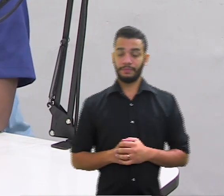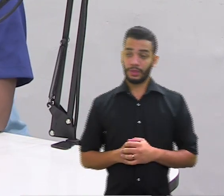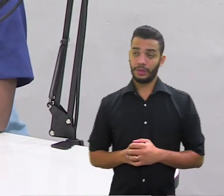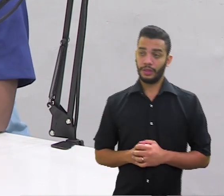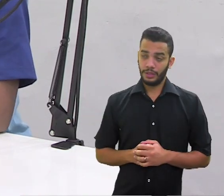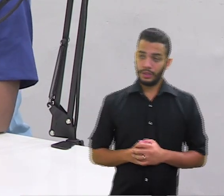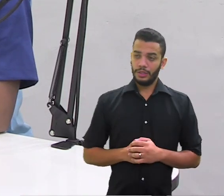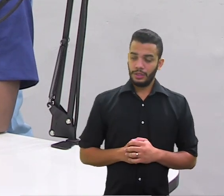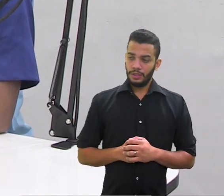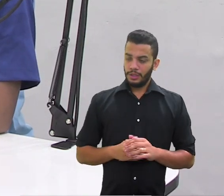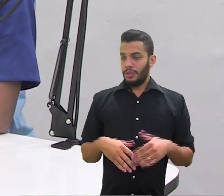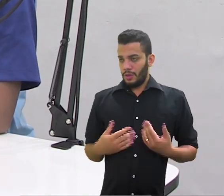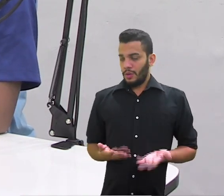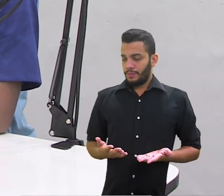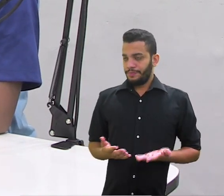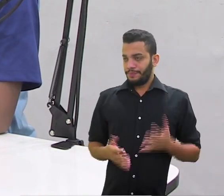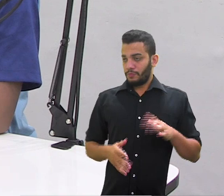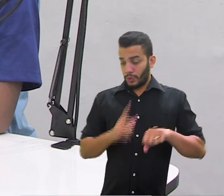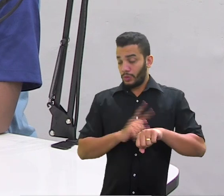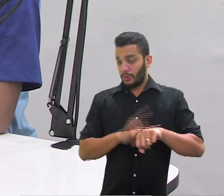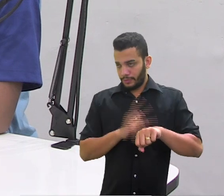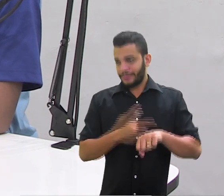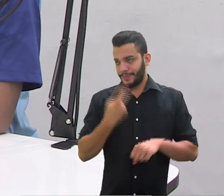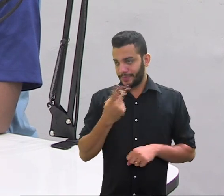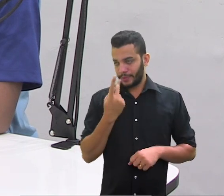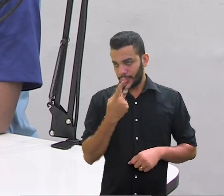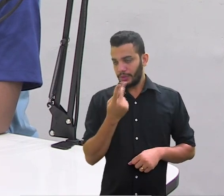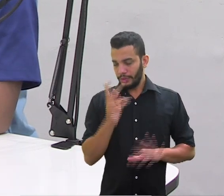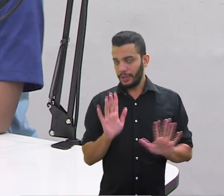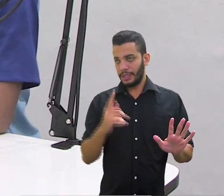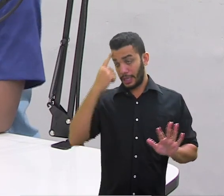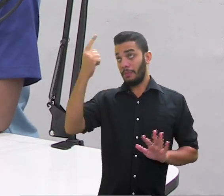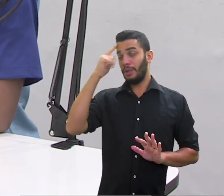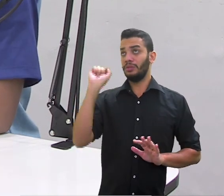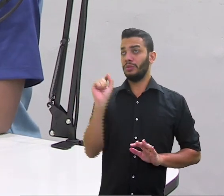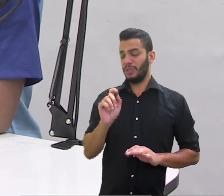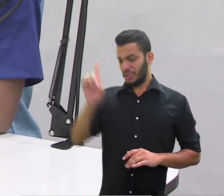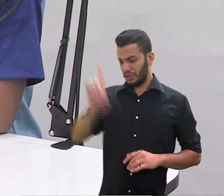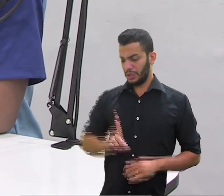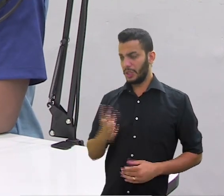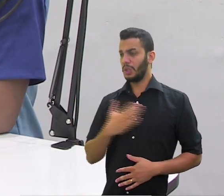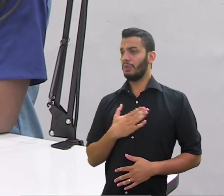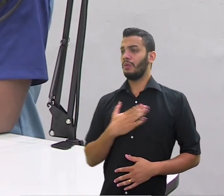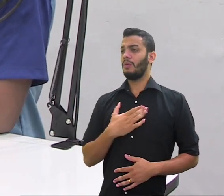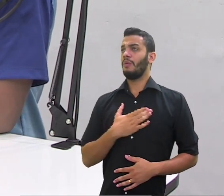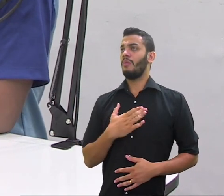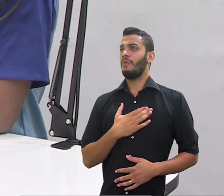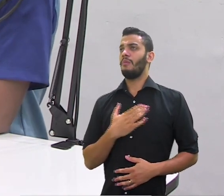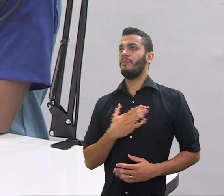no ponto de vista dela, ou tipo assim, eu estou olhando só os meus direitos, só aquilo que me convém, e